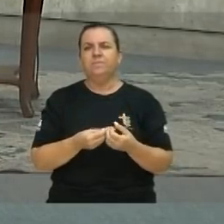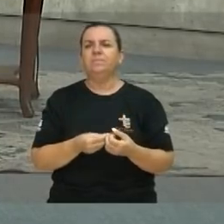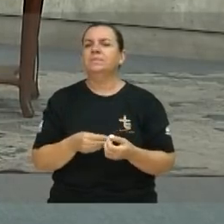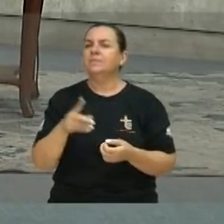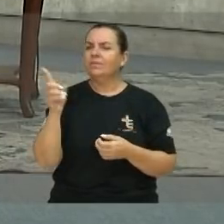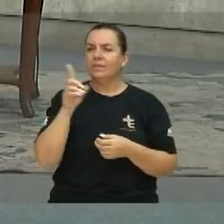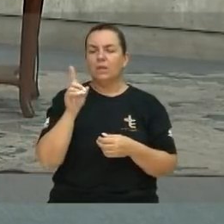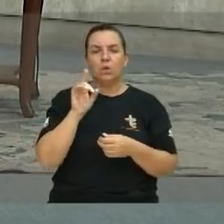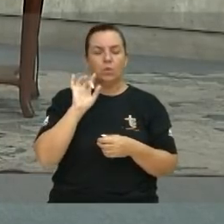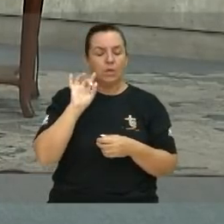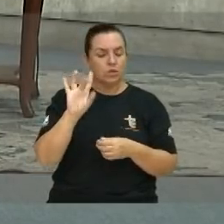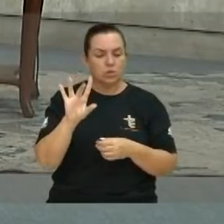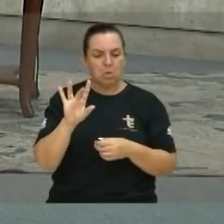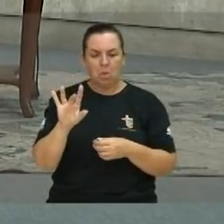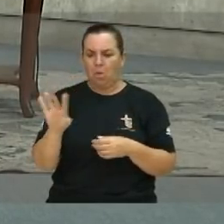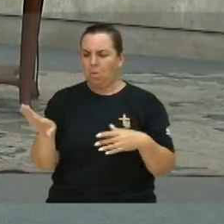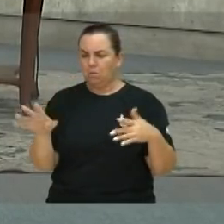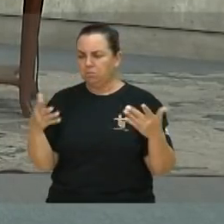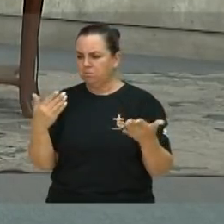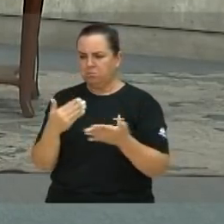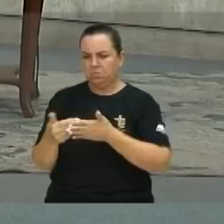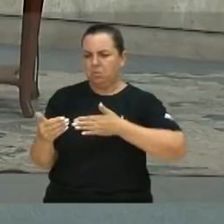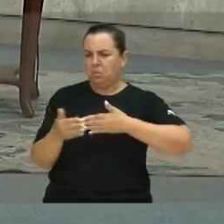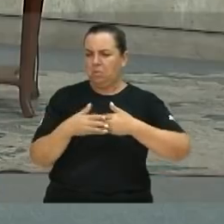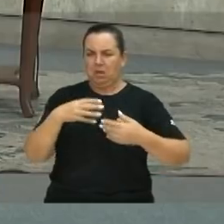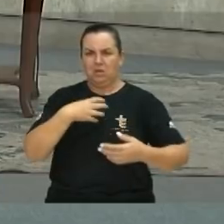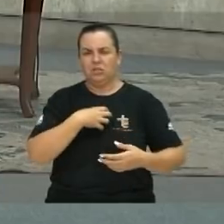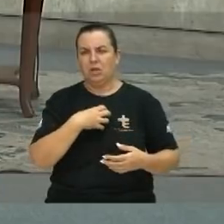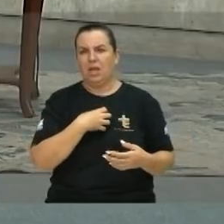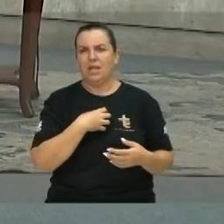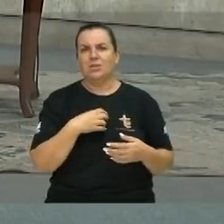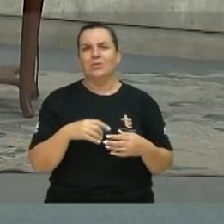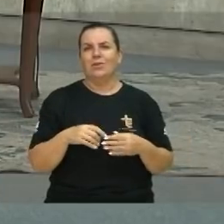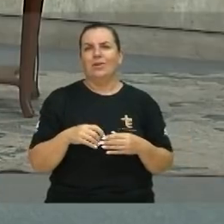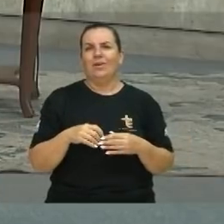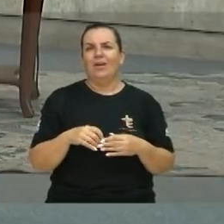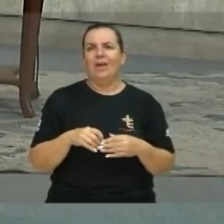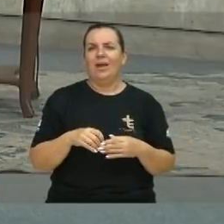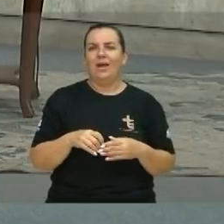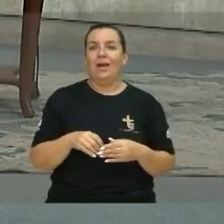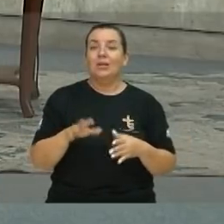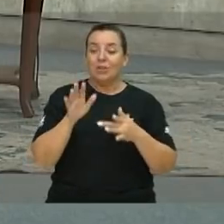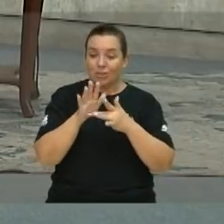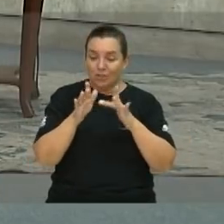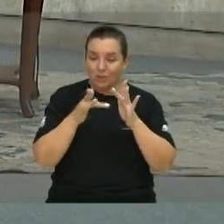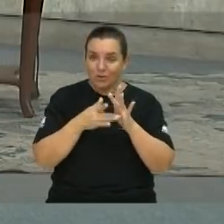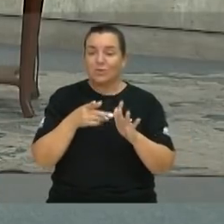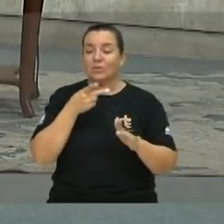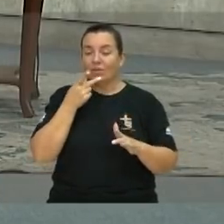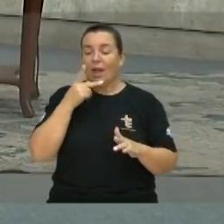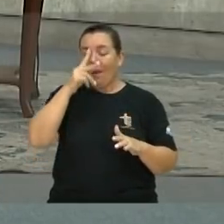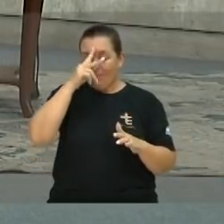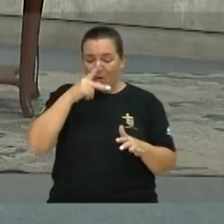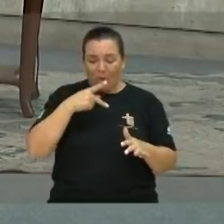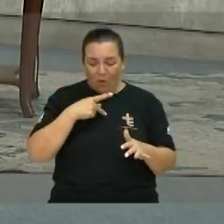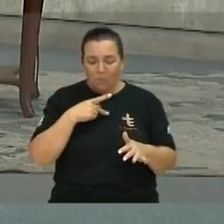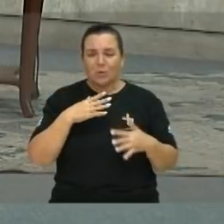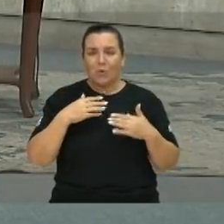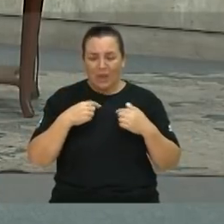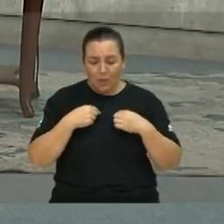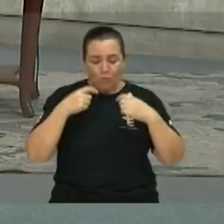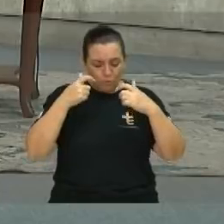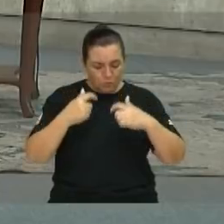personifica em si mesmo a pessoa o mestre o senhor que o enviou